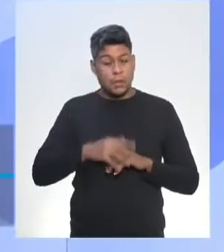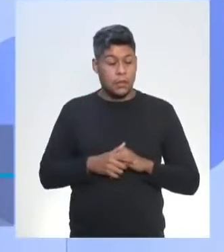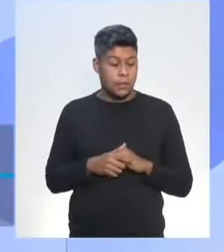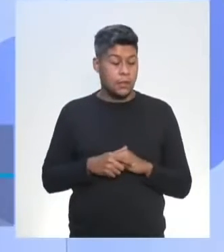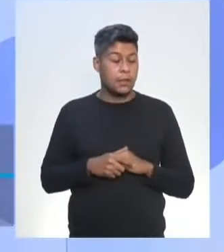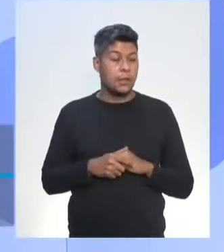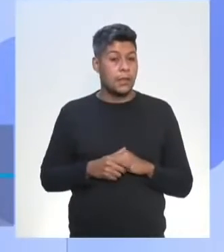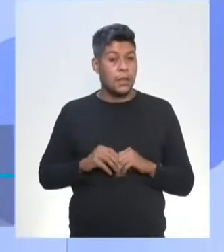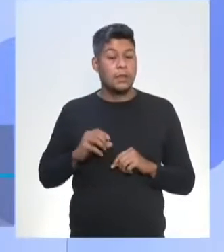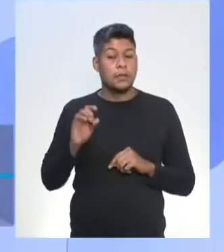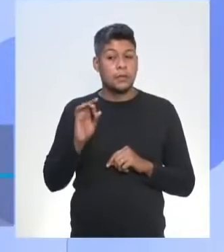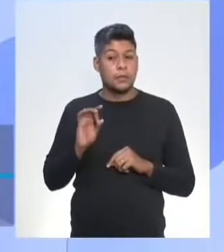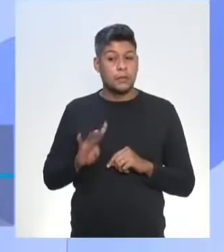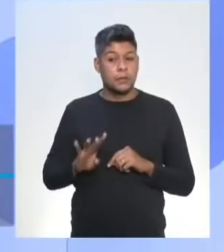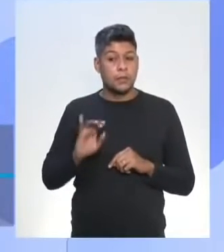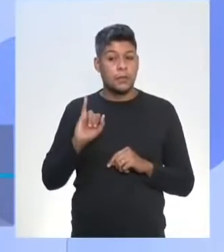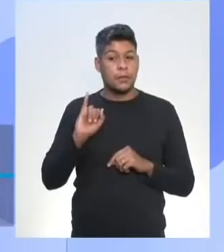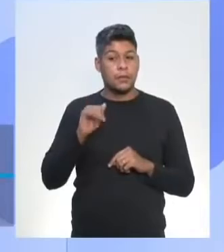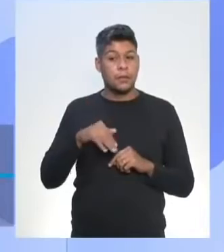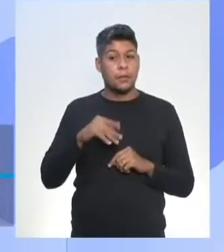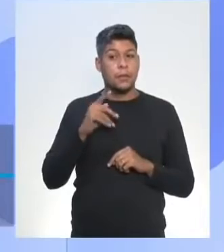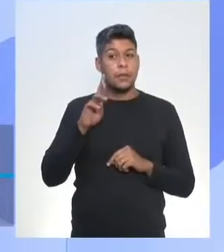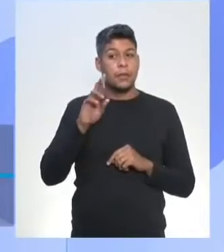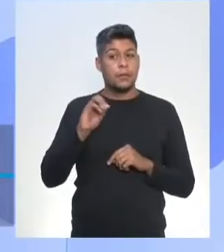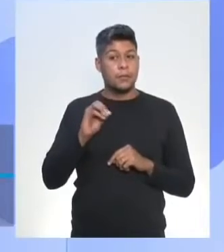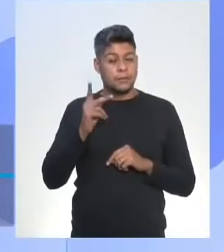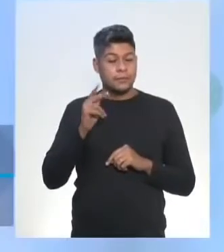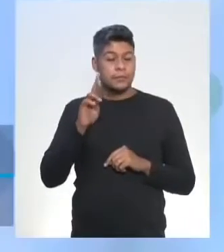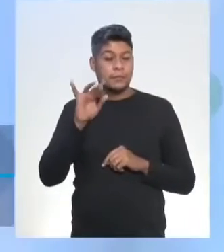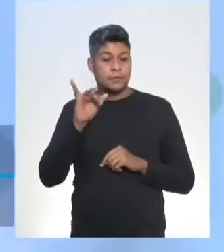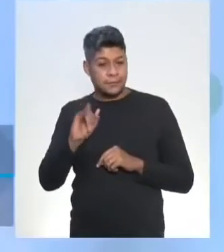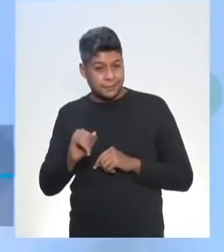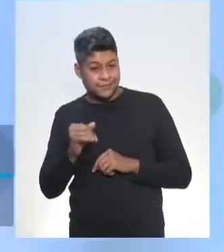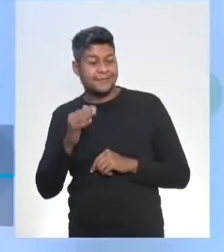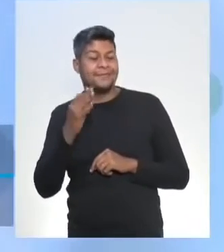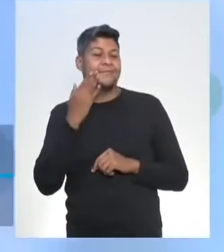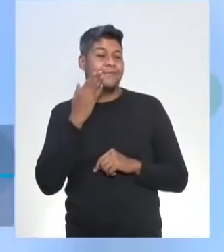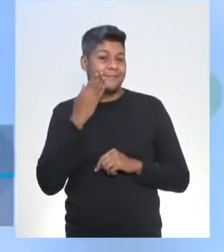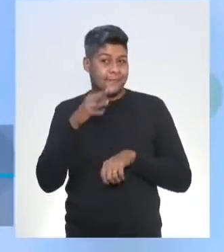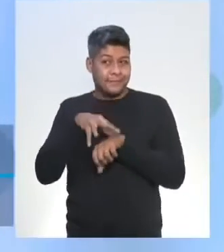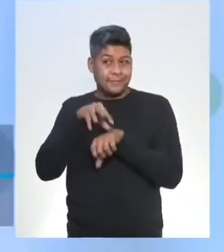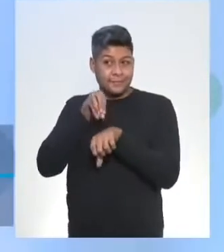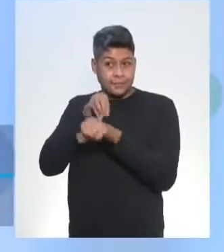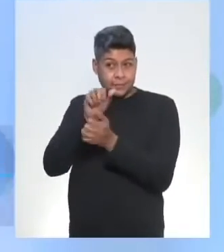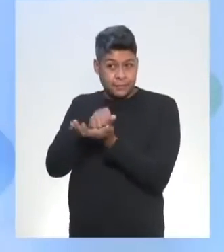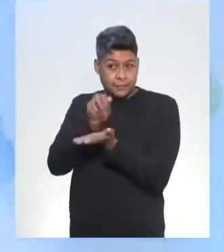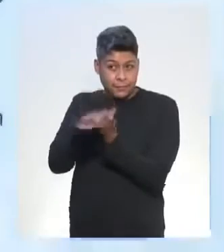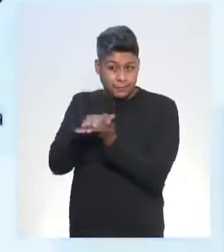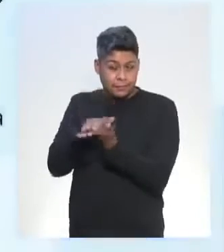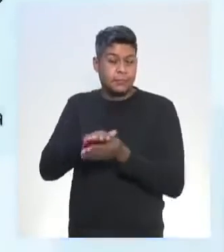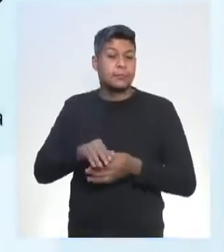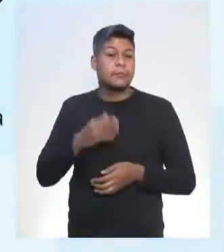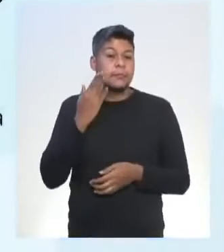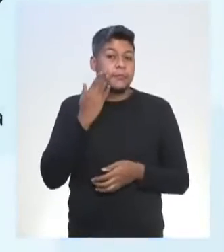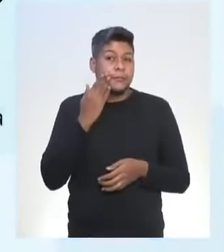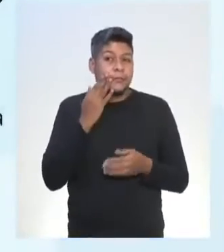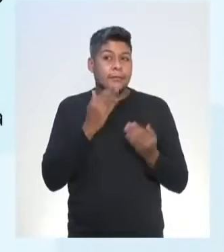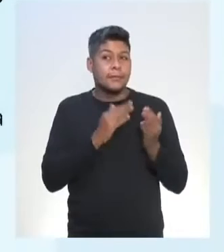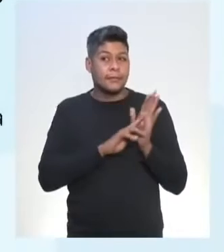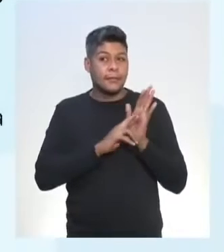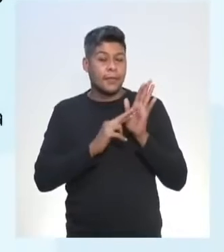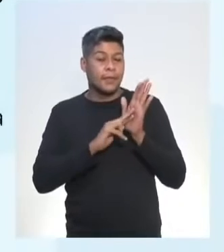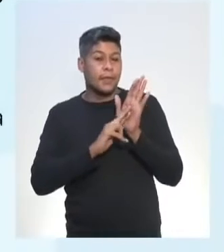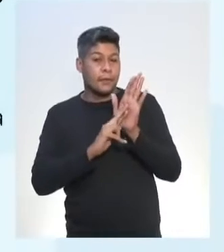só imprópria né trocadilho aí para seu imprópria tá outra definição é aquela que representa